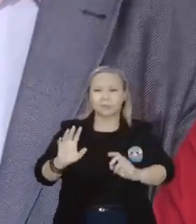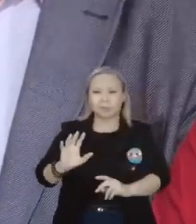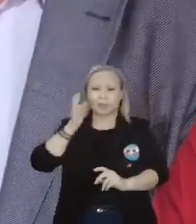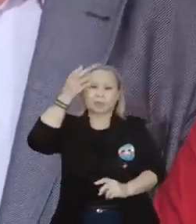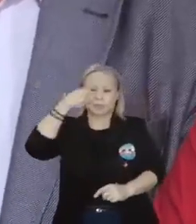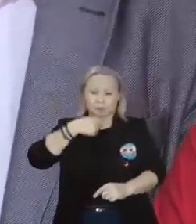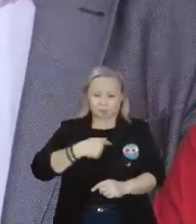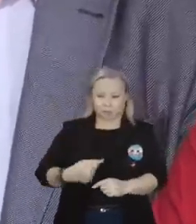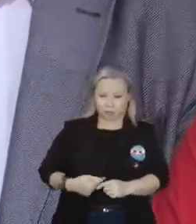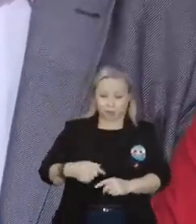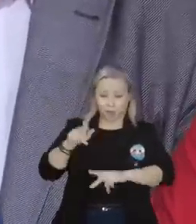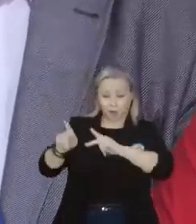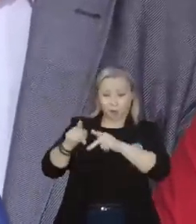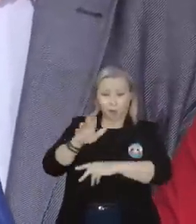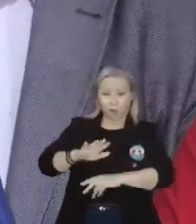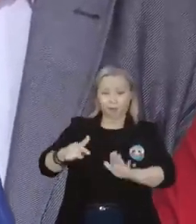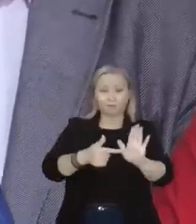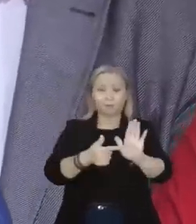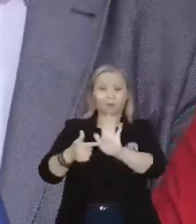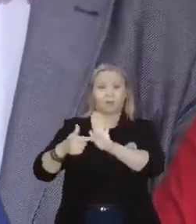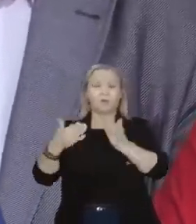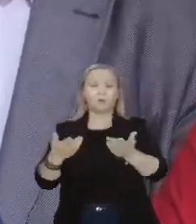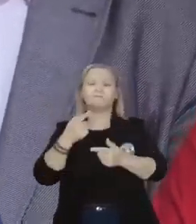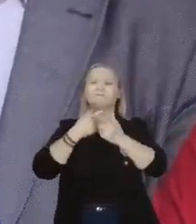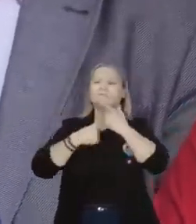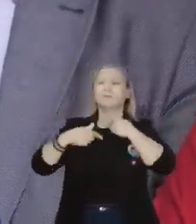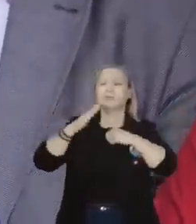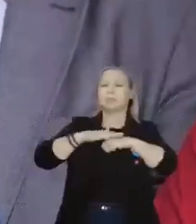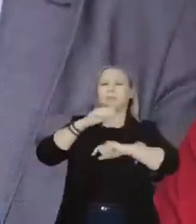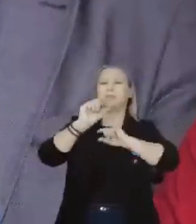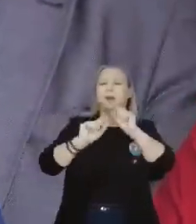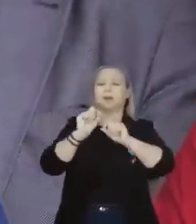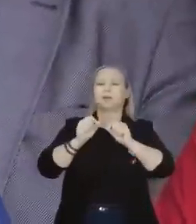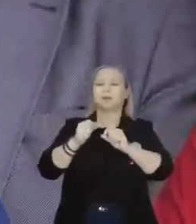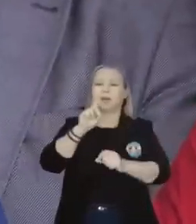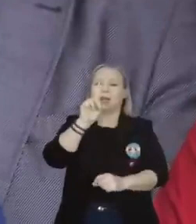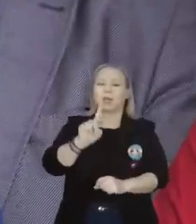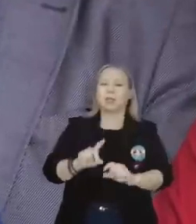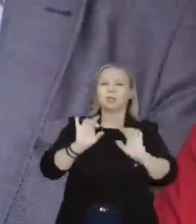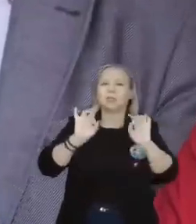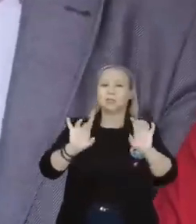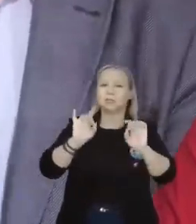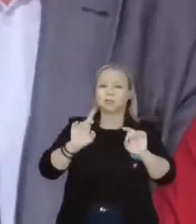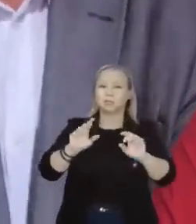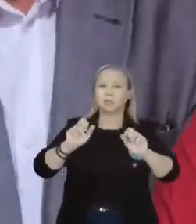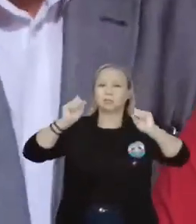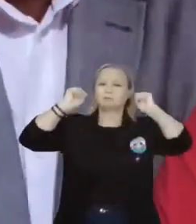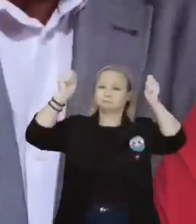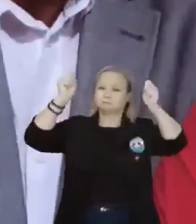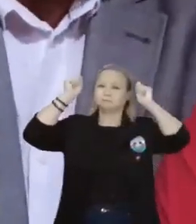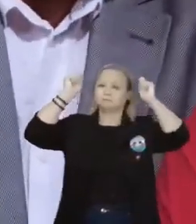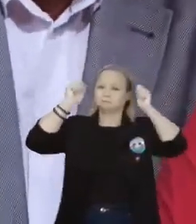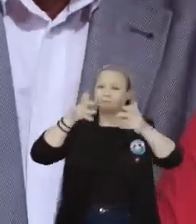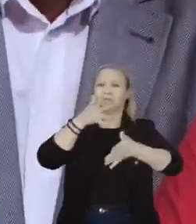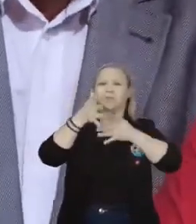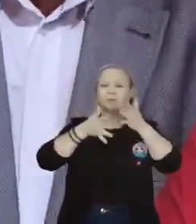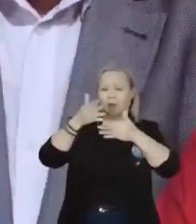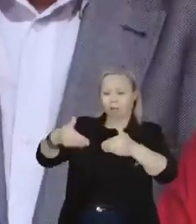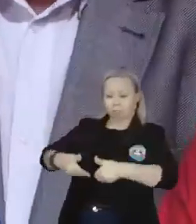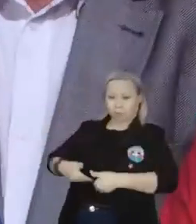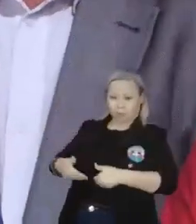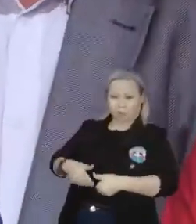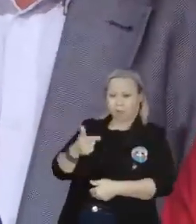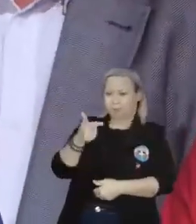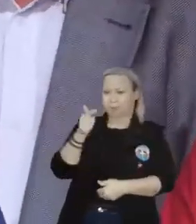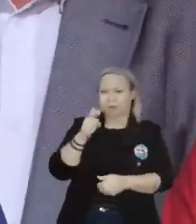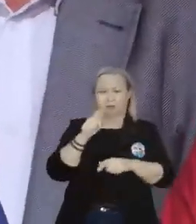mostrou hoje que deseja mais do que direito de apenas protestar que está com fome, que não há emprego, que seu